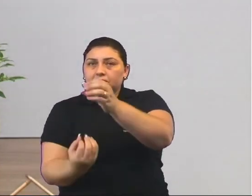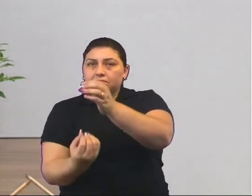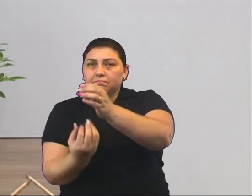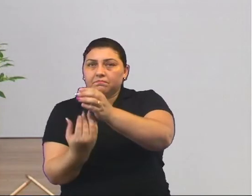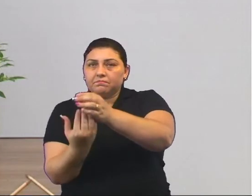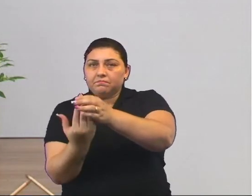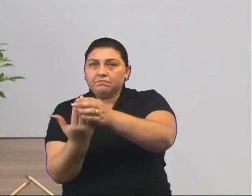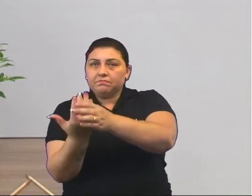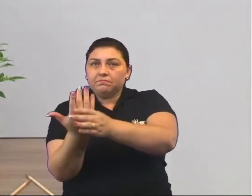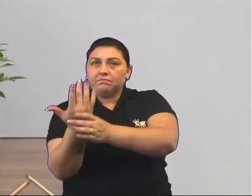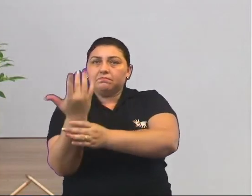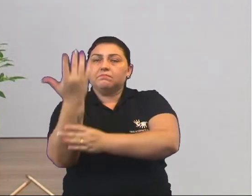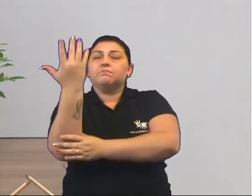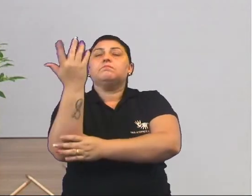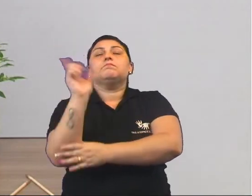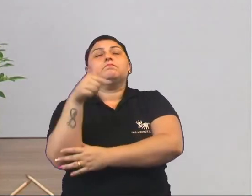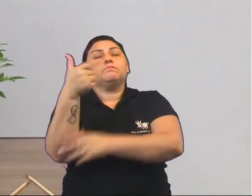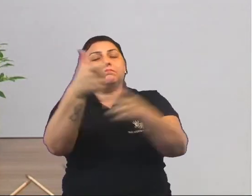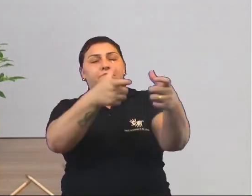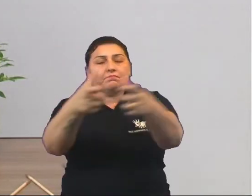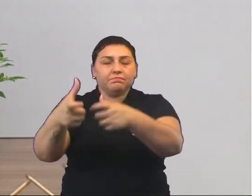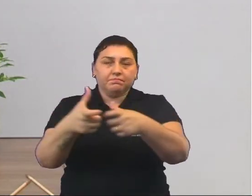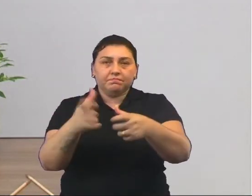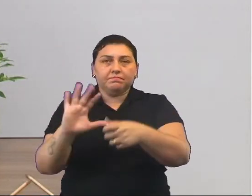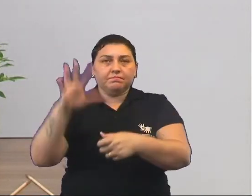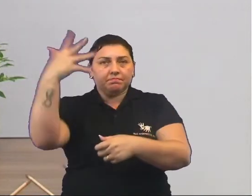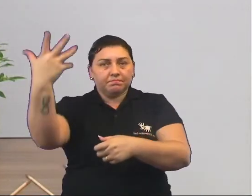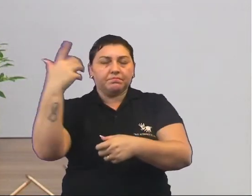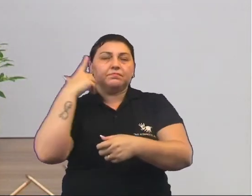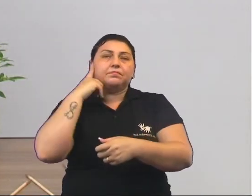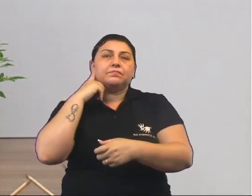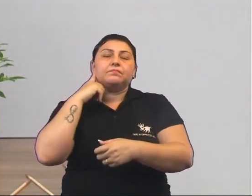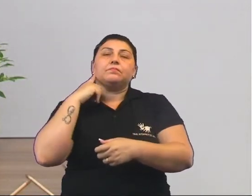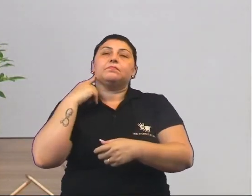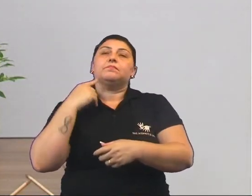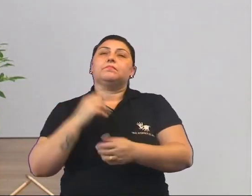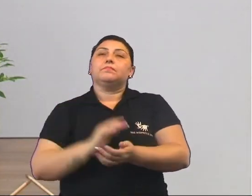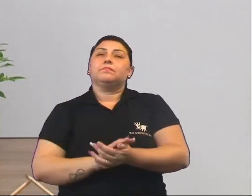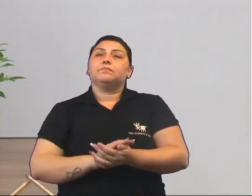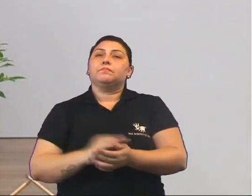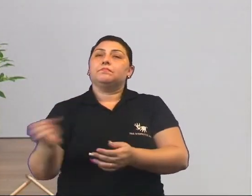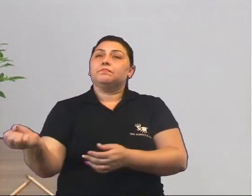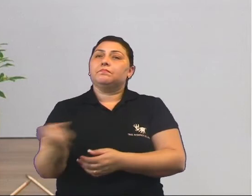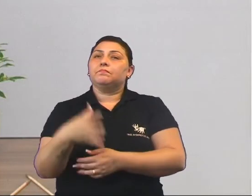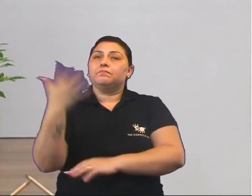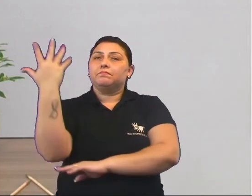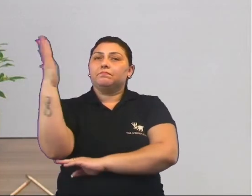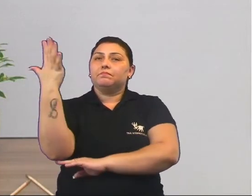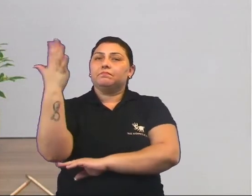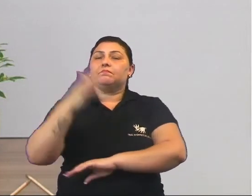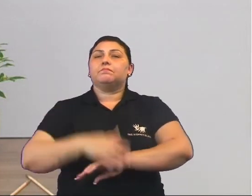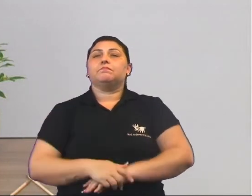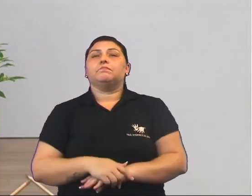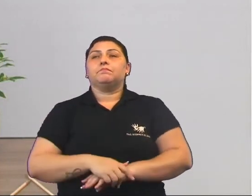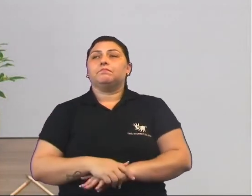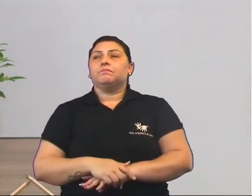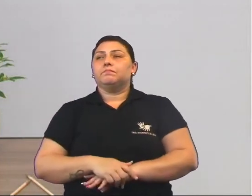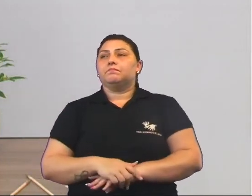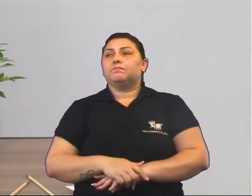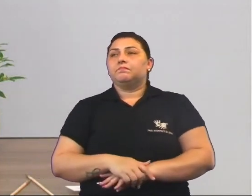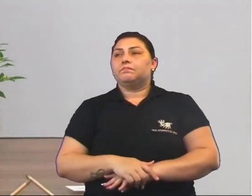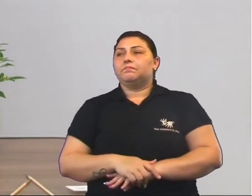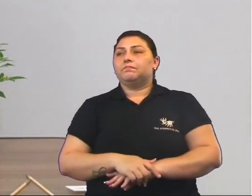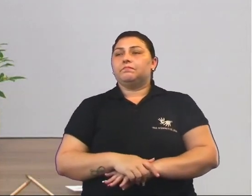pelos animais para outro lugar, o que vai acontecer? Ela vai dar origem à nova planta, a uma